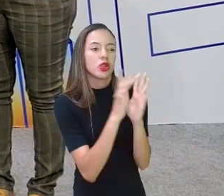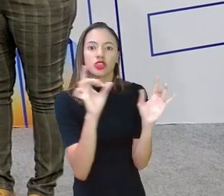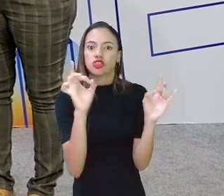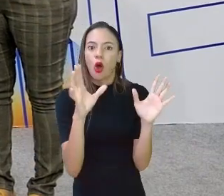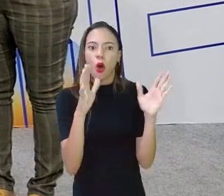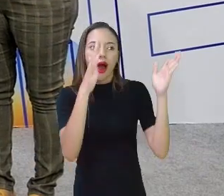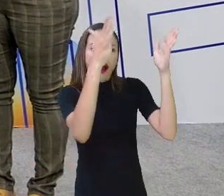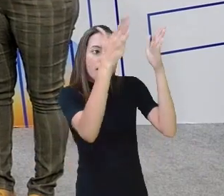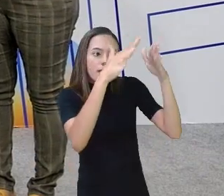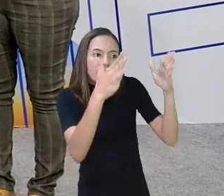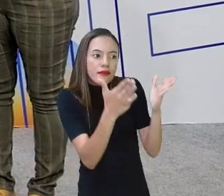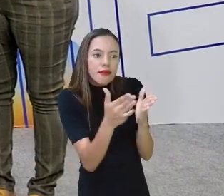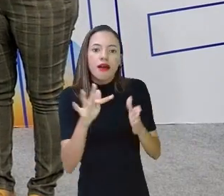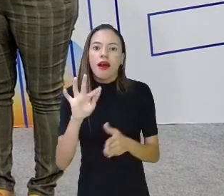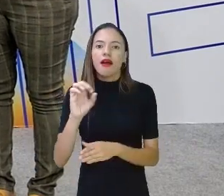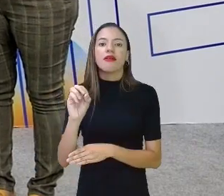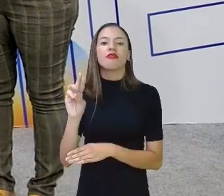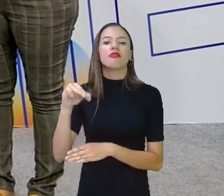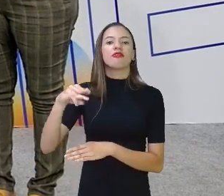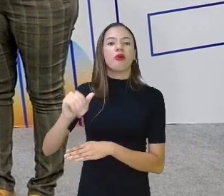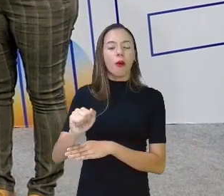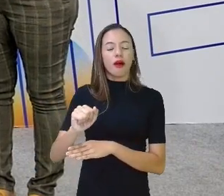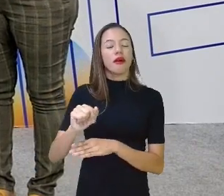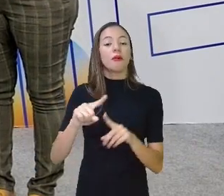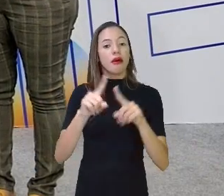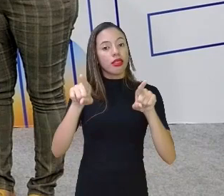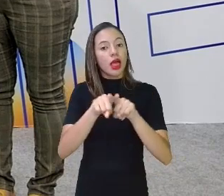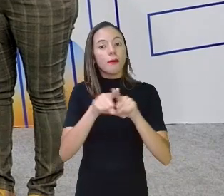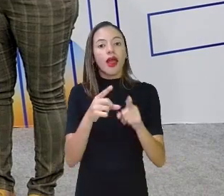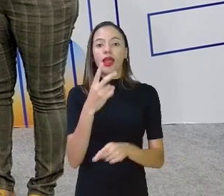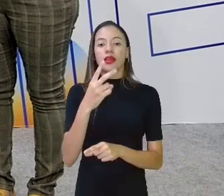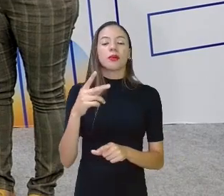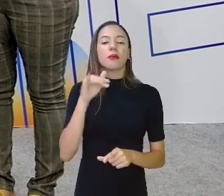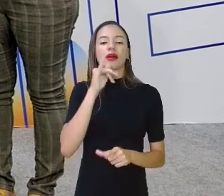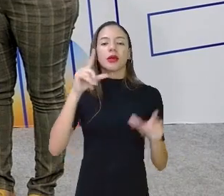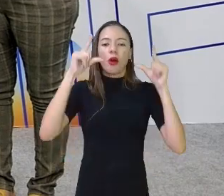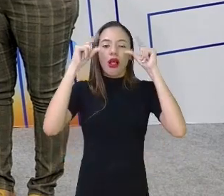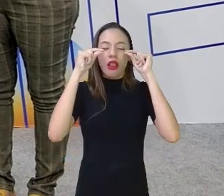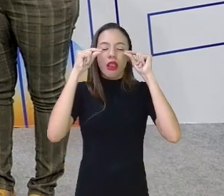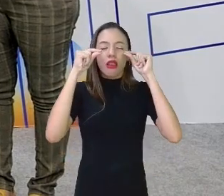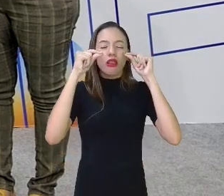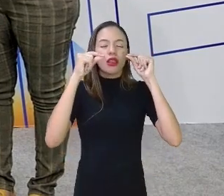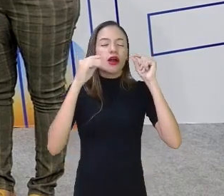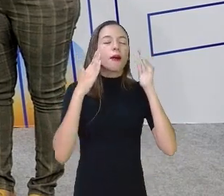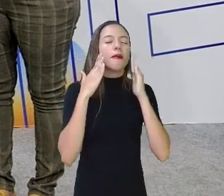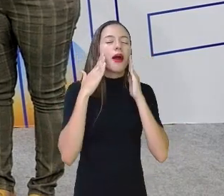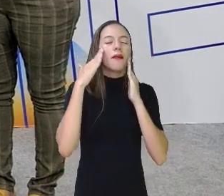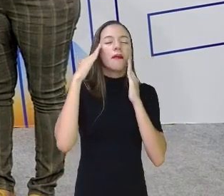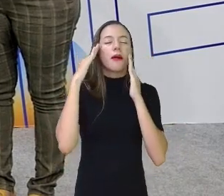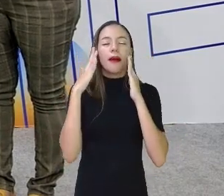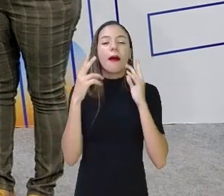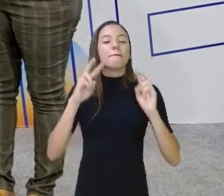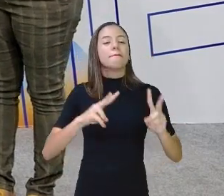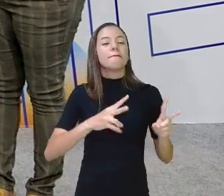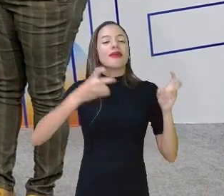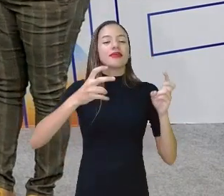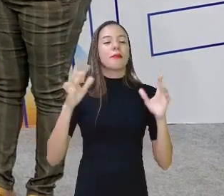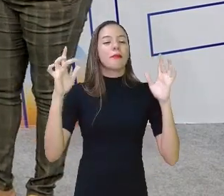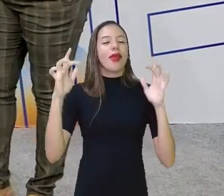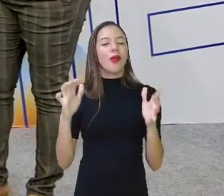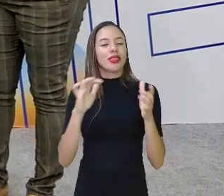forma, né? Ela já consegue, até de olhos fechados, né? Perceber. O namorado dela.